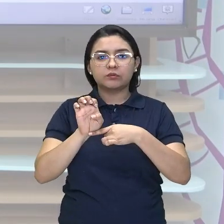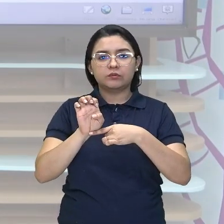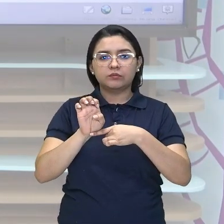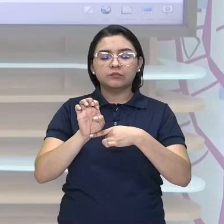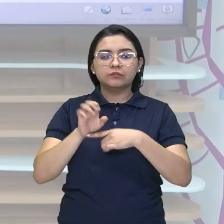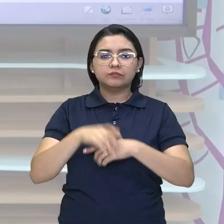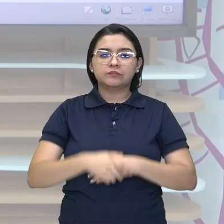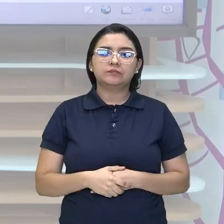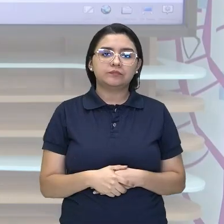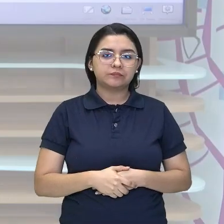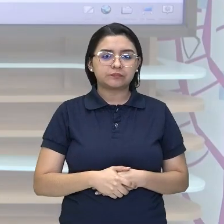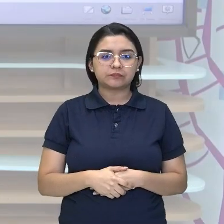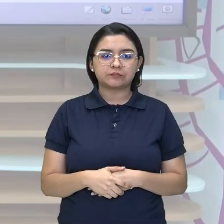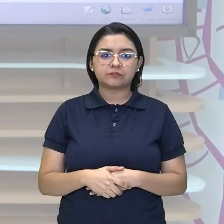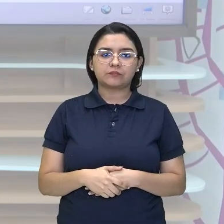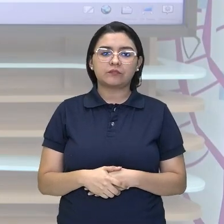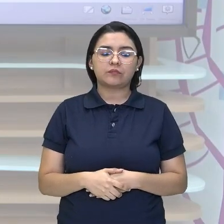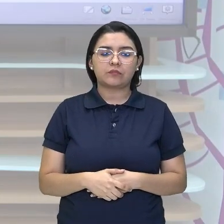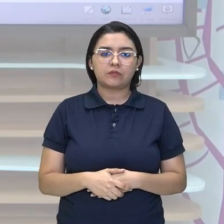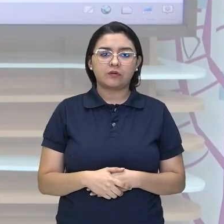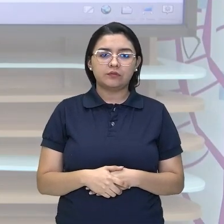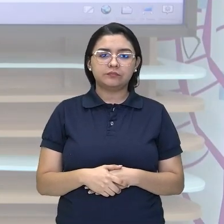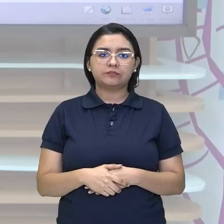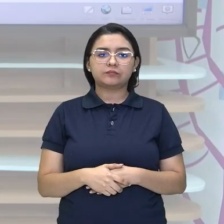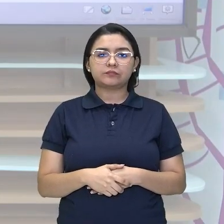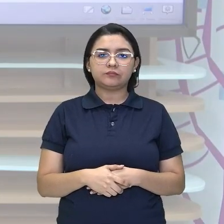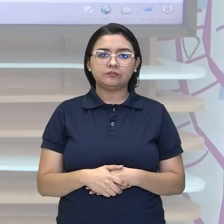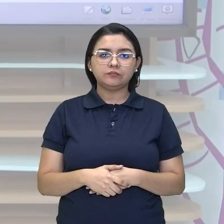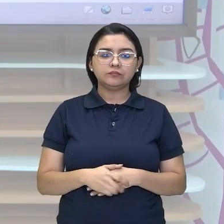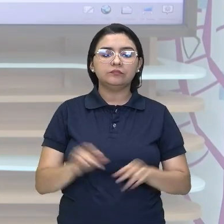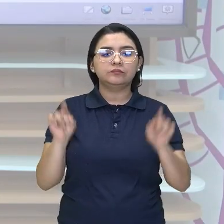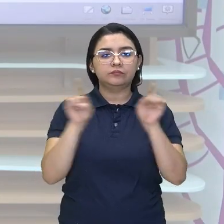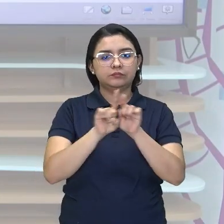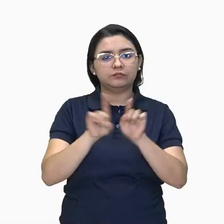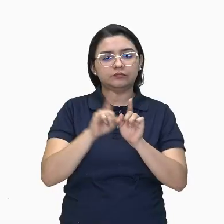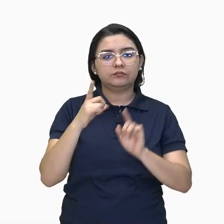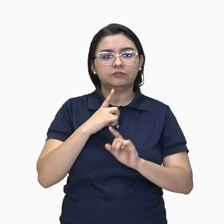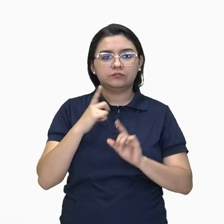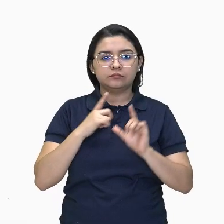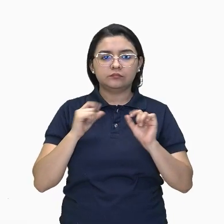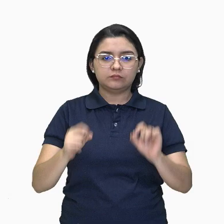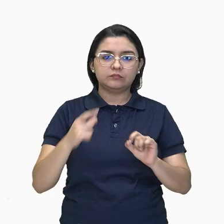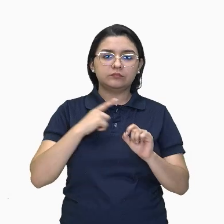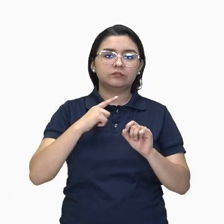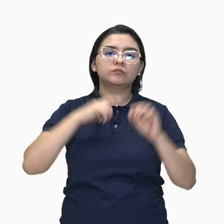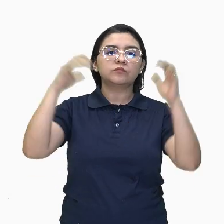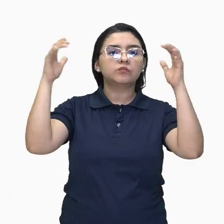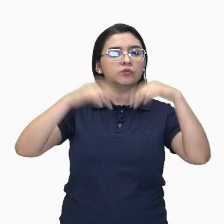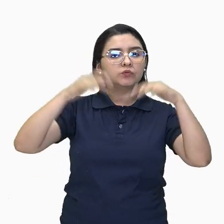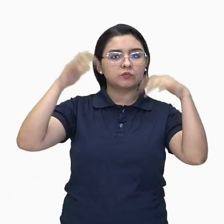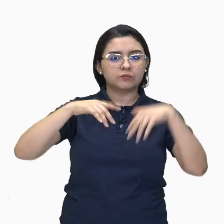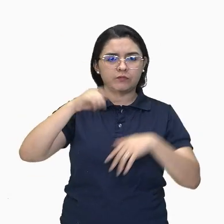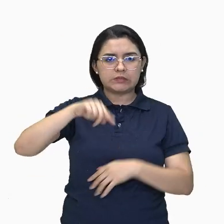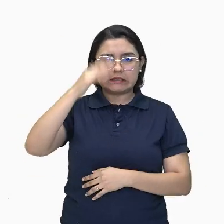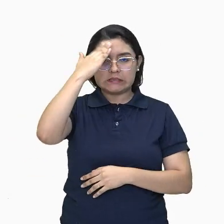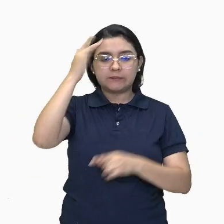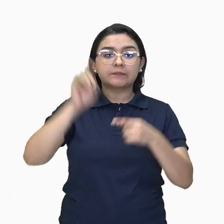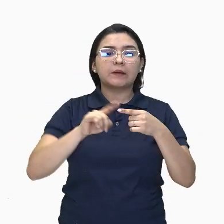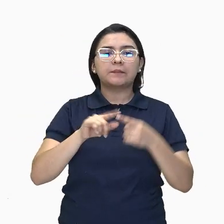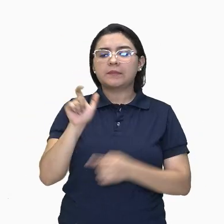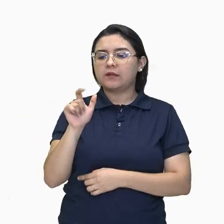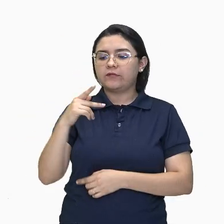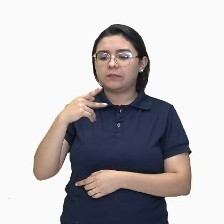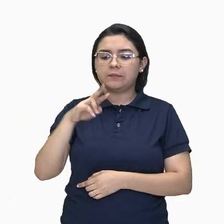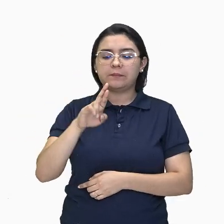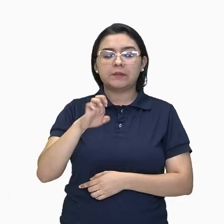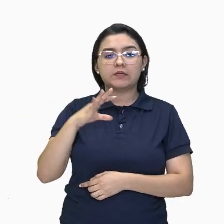De Capricórnio e o Trópico de Câncer, certo? E aí nós temos a precipitação. Vocês sabem o que é a precipitação?